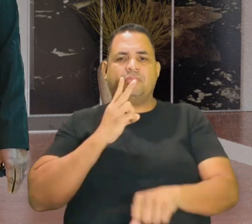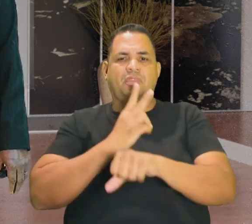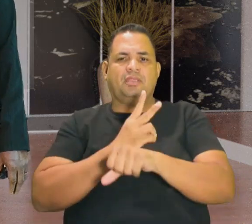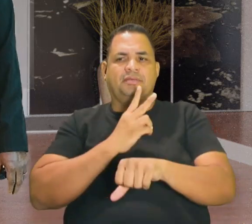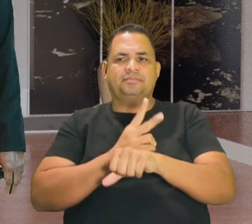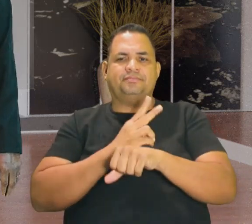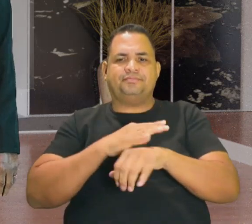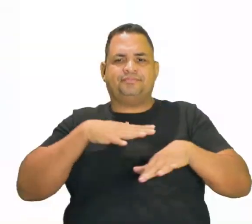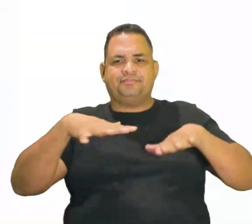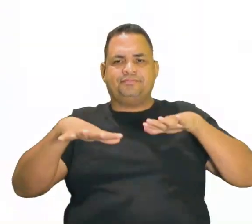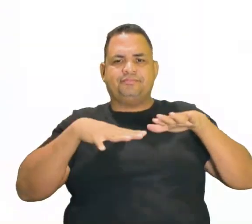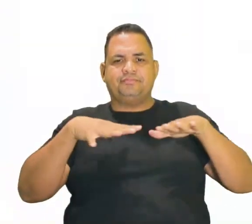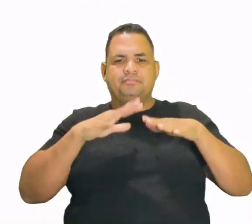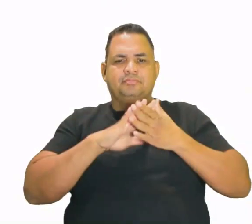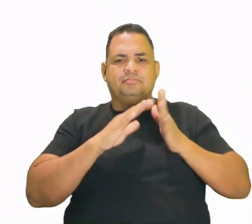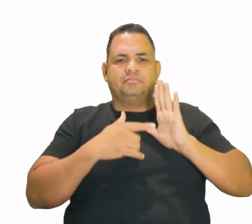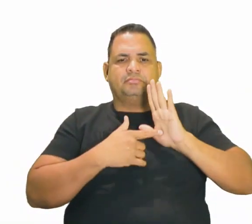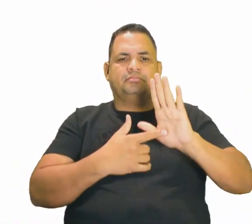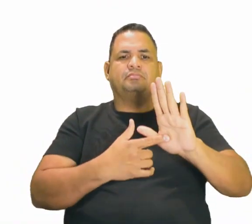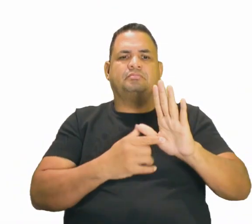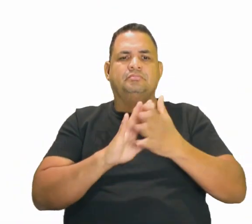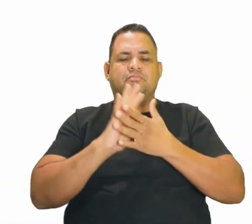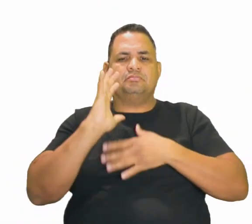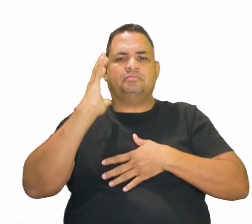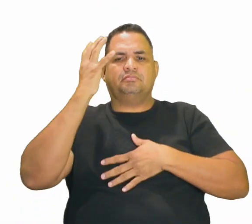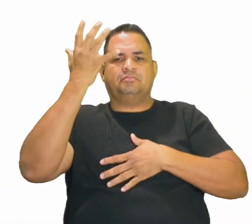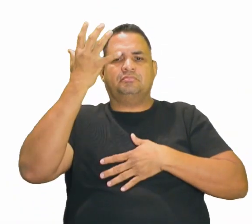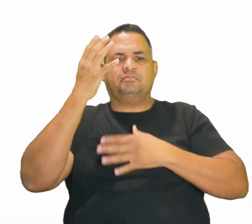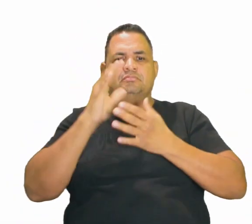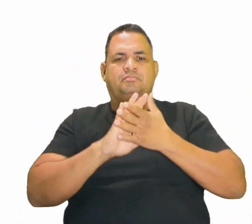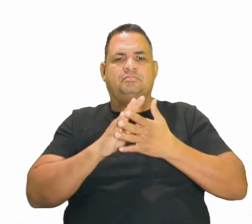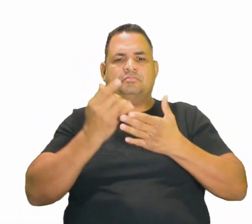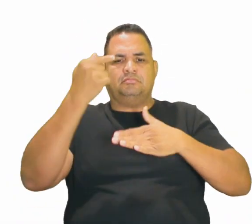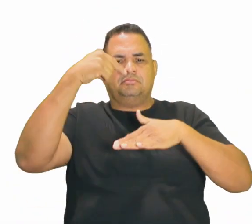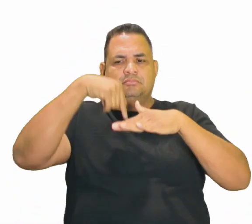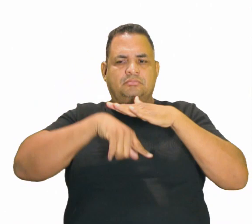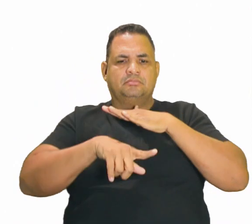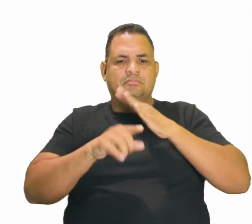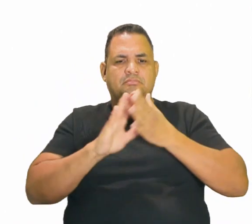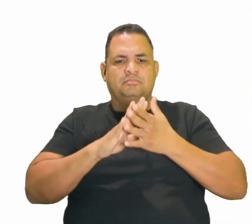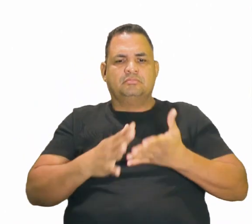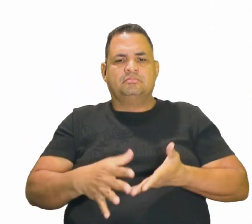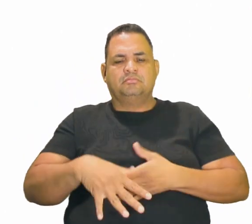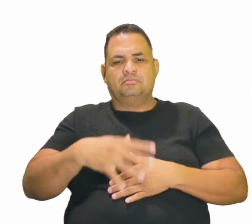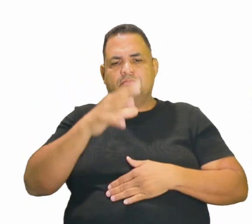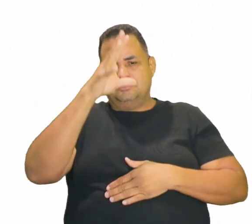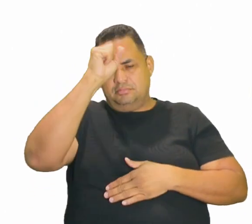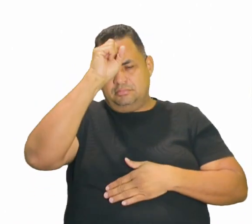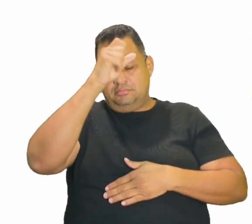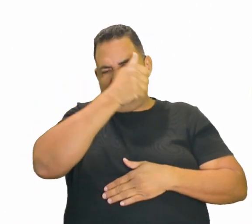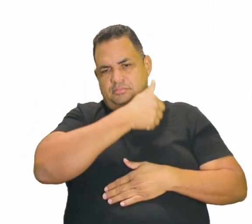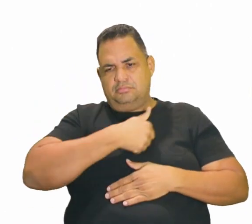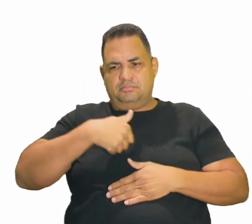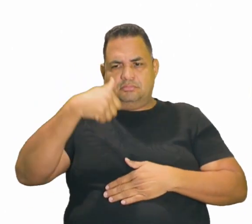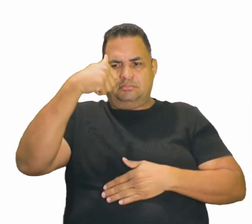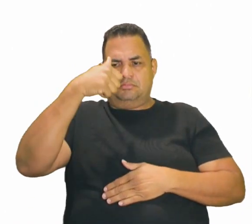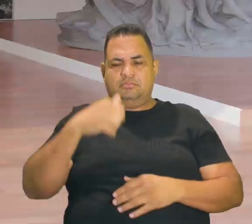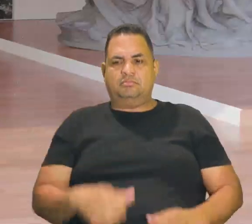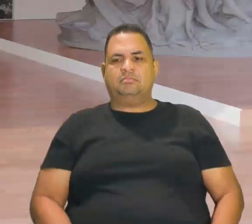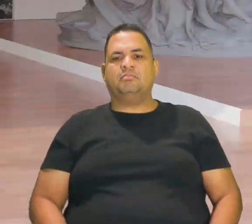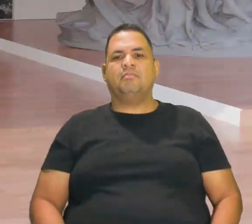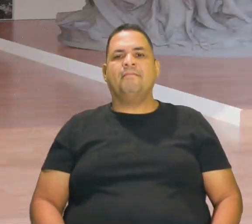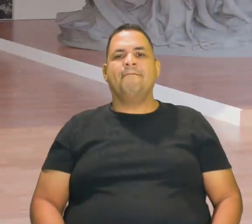que movimenta nos dá ali a capacidade já aprofundar de assimilar melhor tudo bem queridos